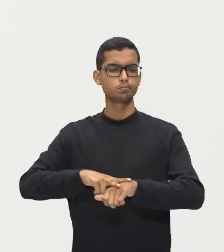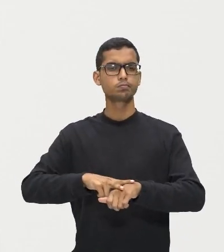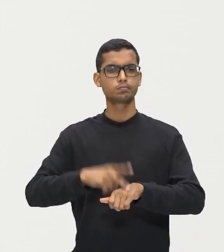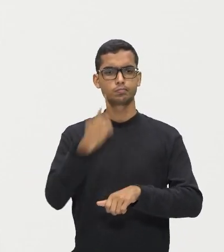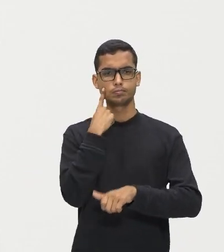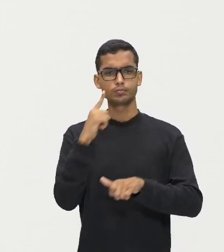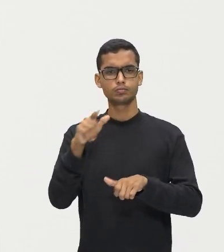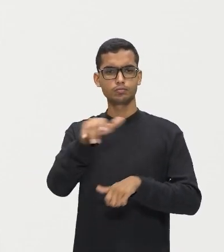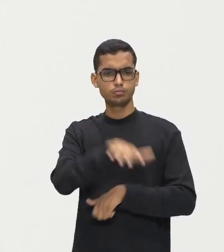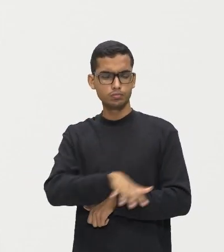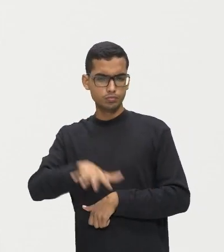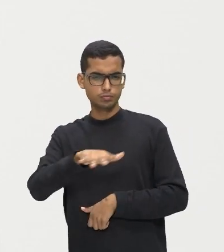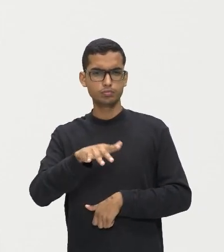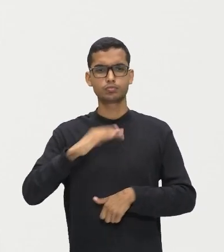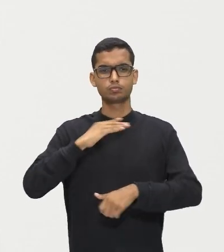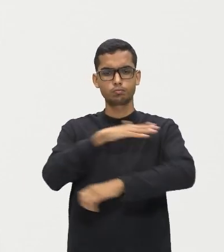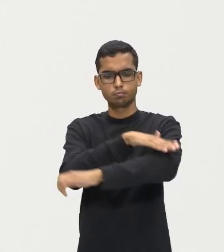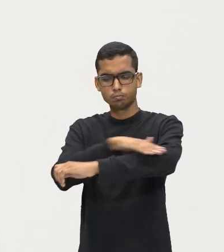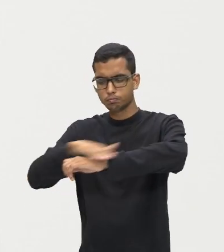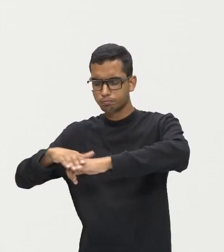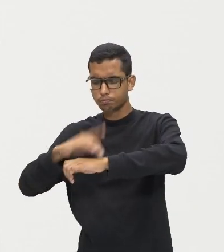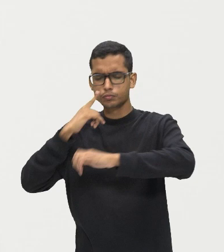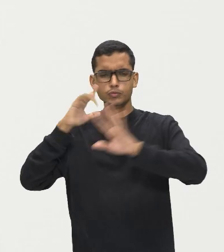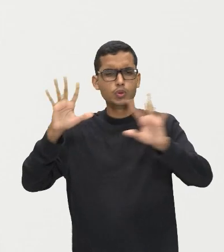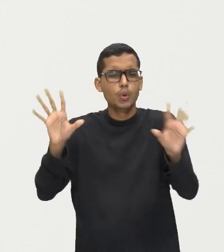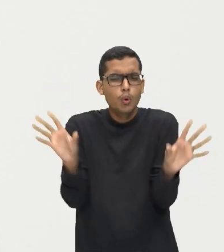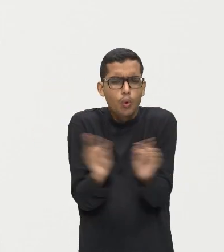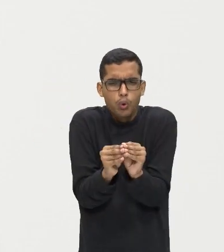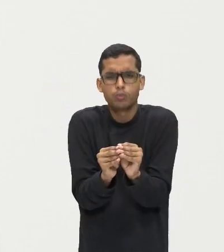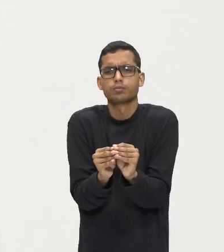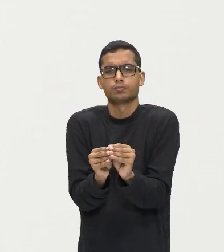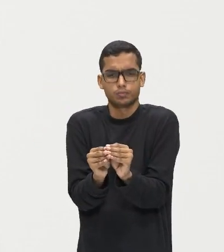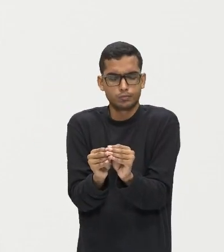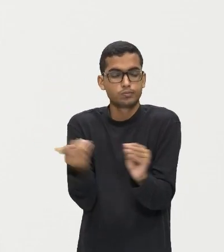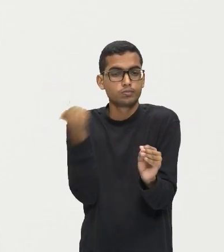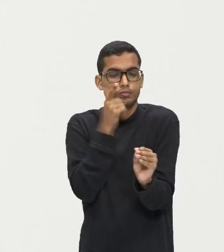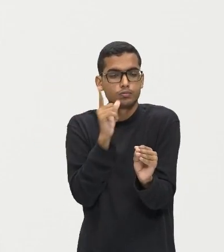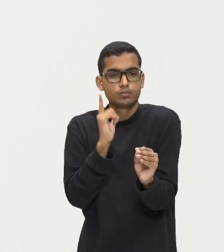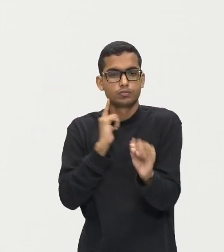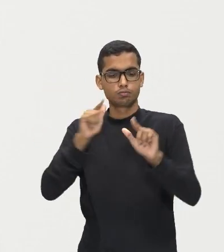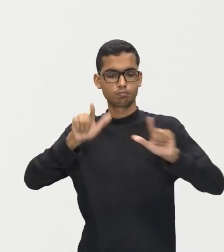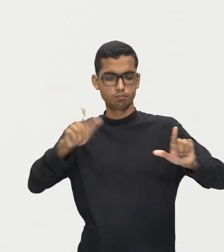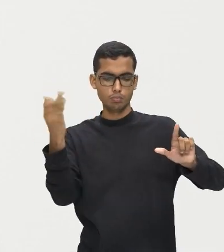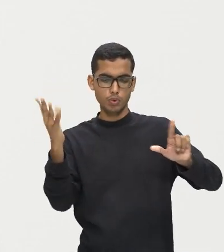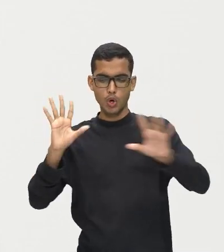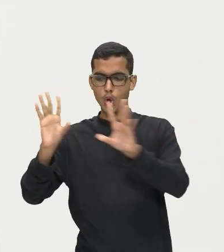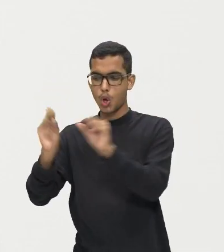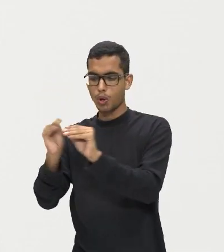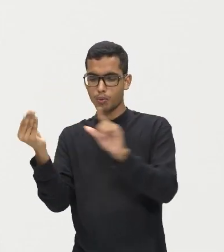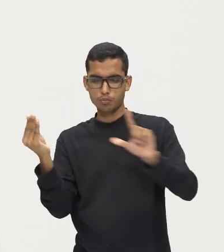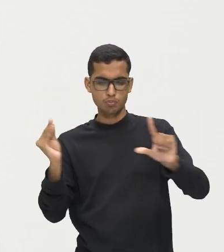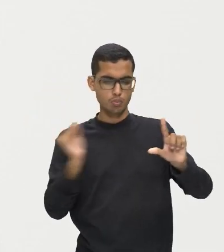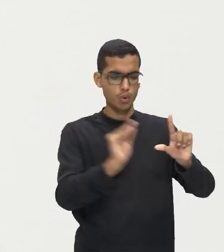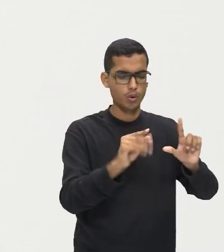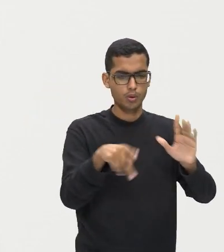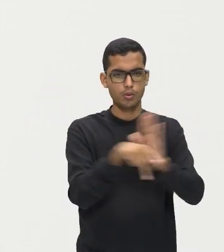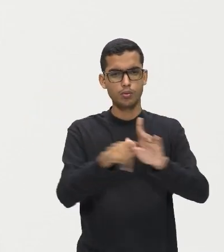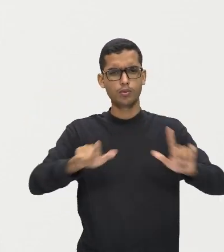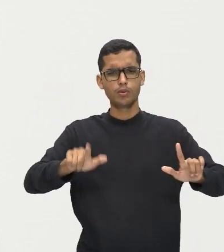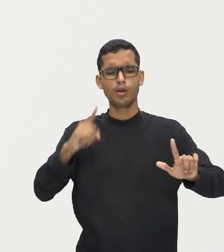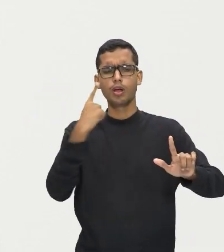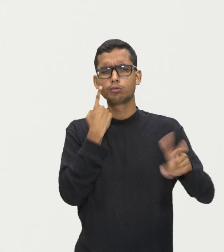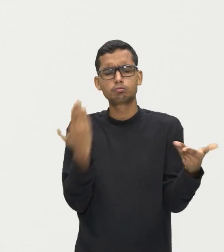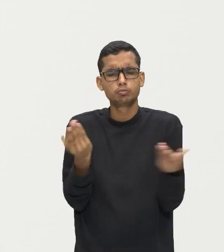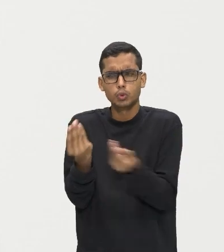território, essa superfície terrestre foi reduzida para caber aí nesse espaço. Cadê a fonte? Quem foi que fez